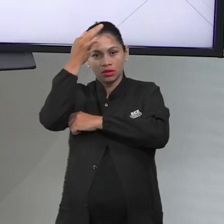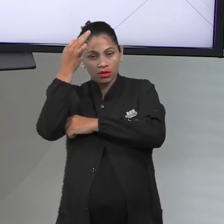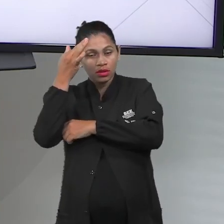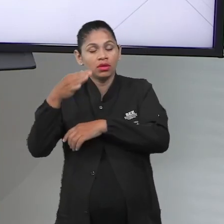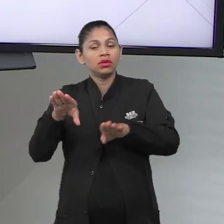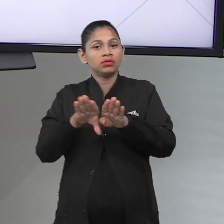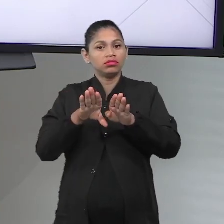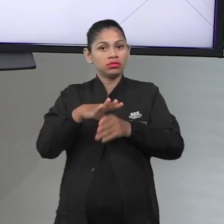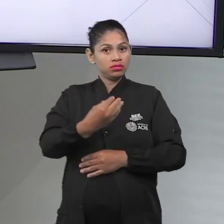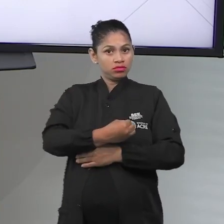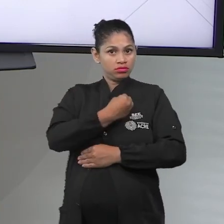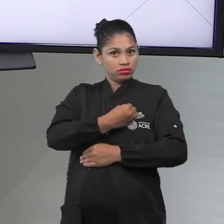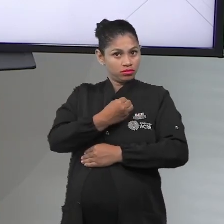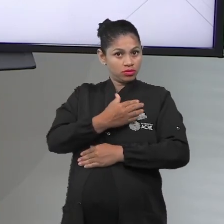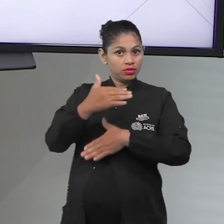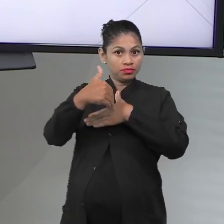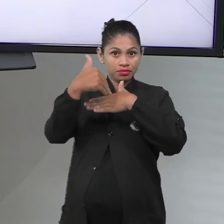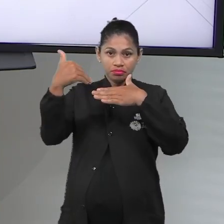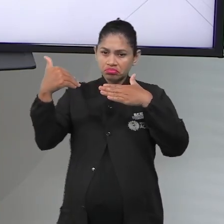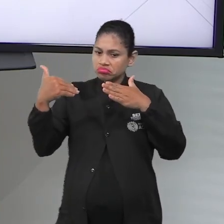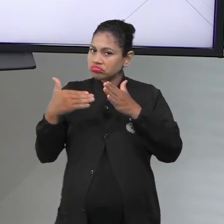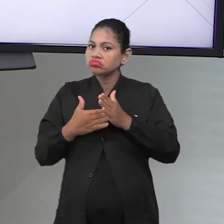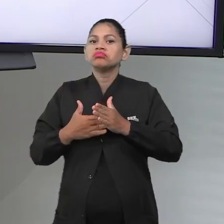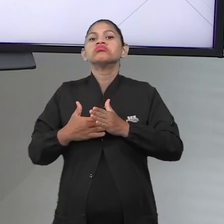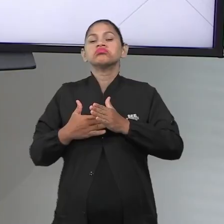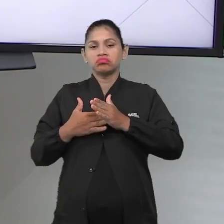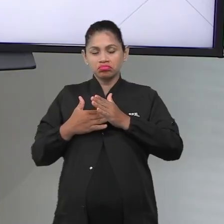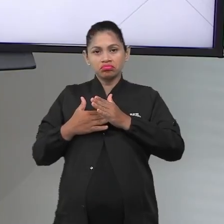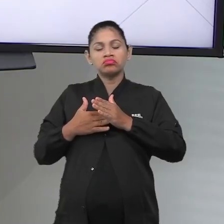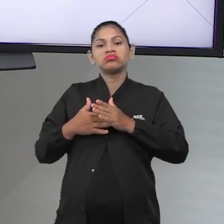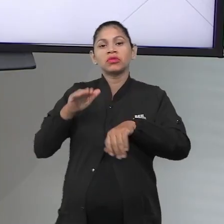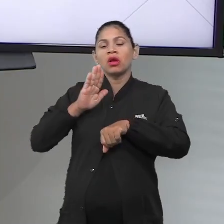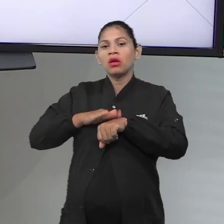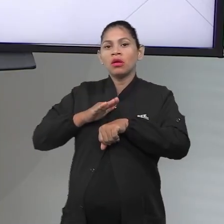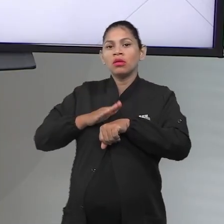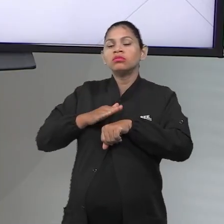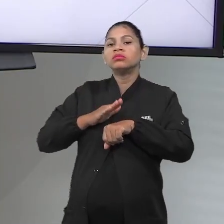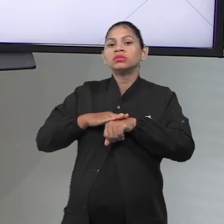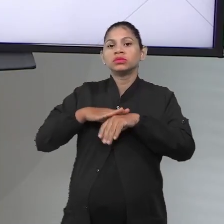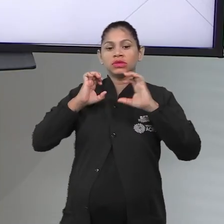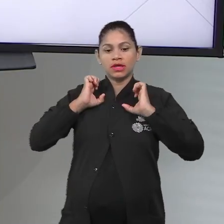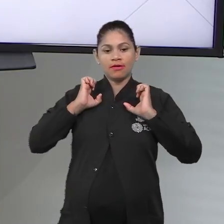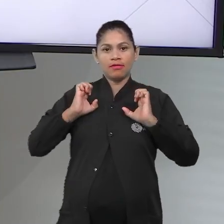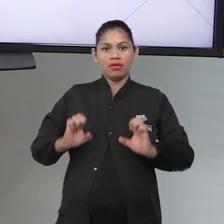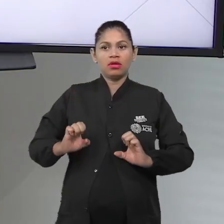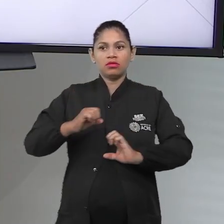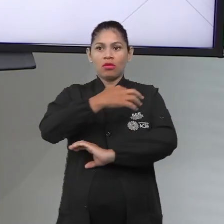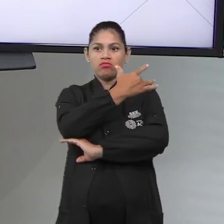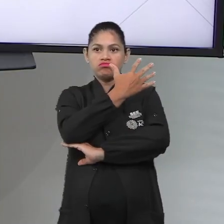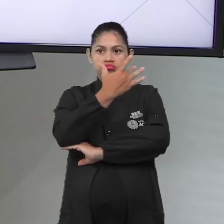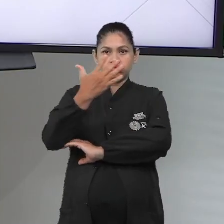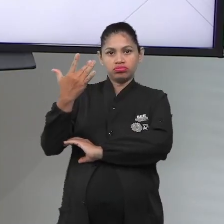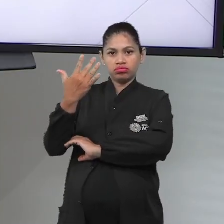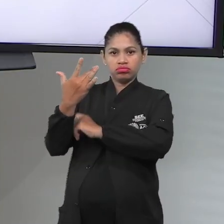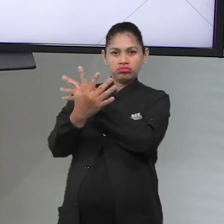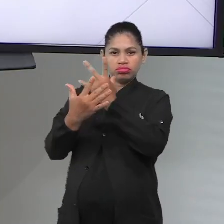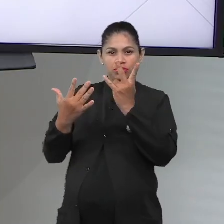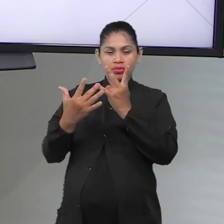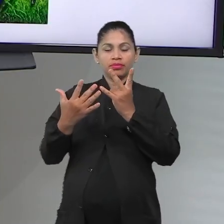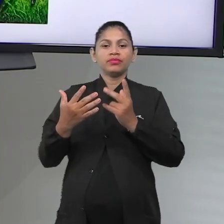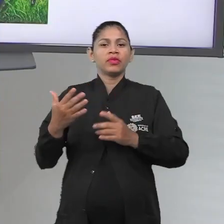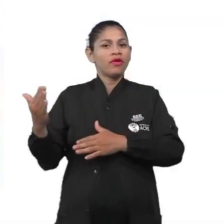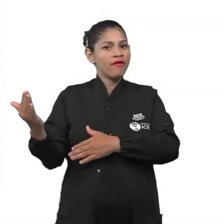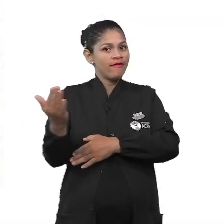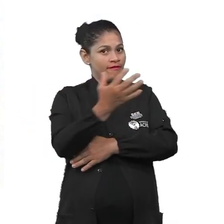para a nossa vida como um todo. Trata-se da ética ambiental. Então, vamos à